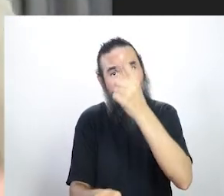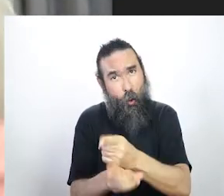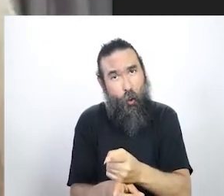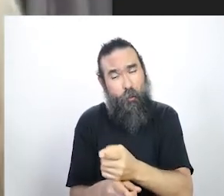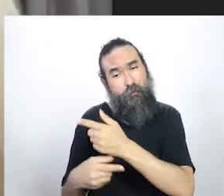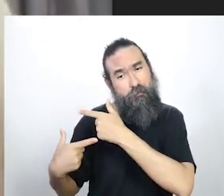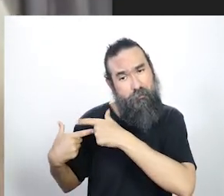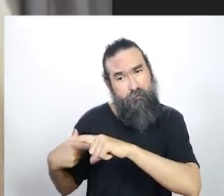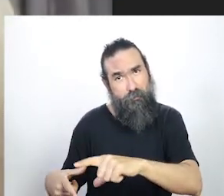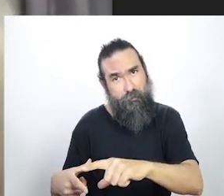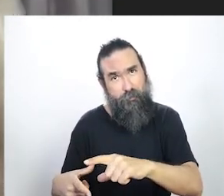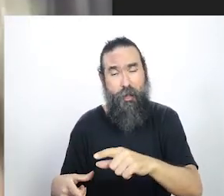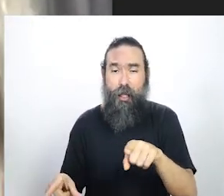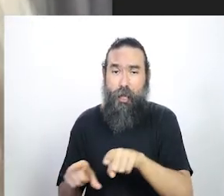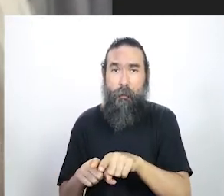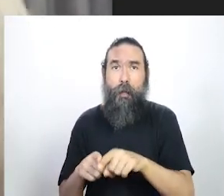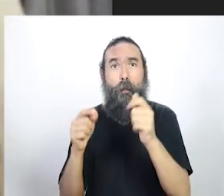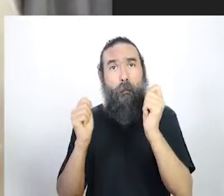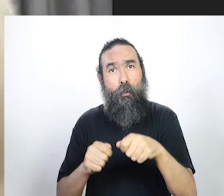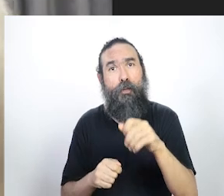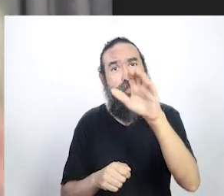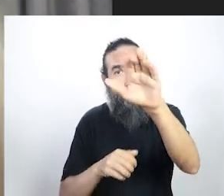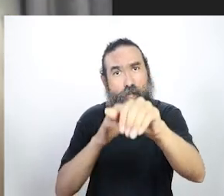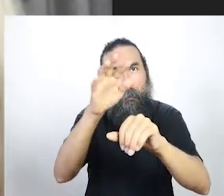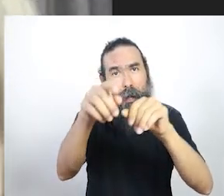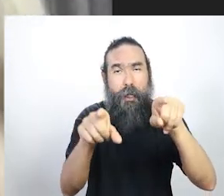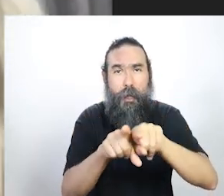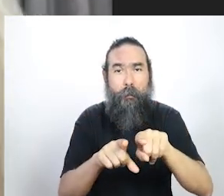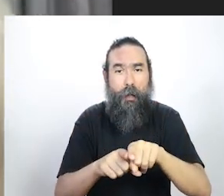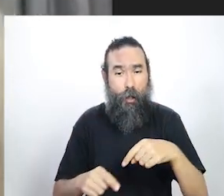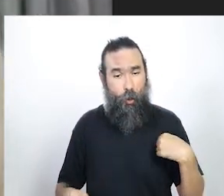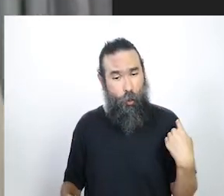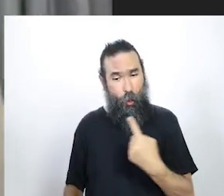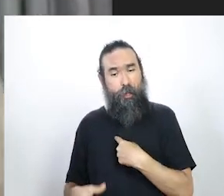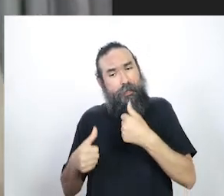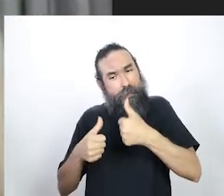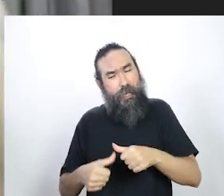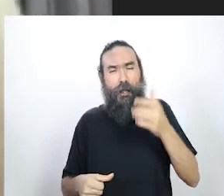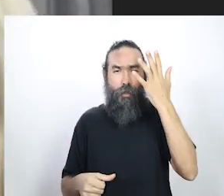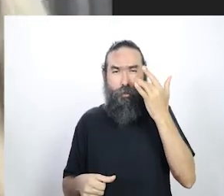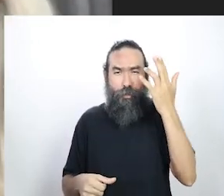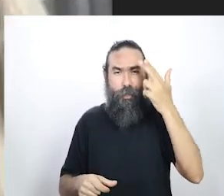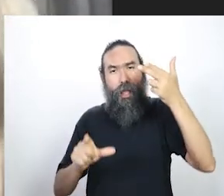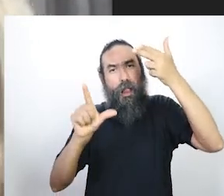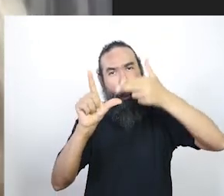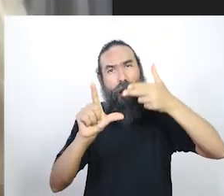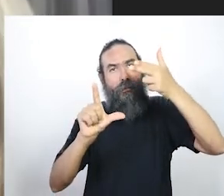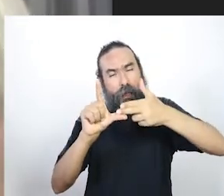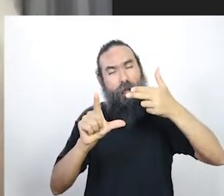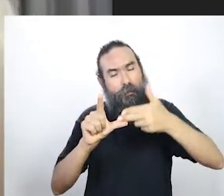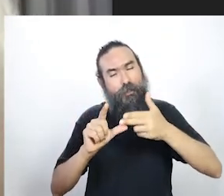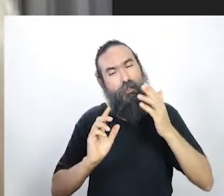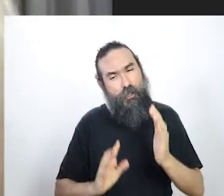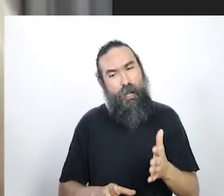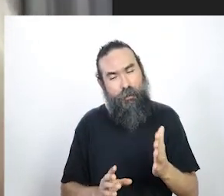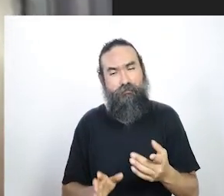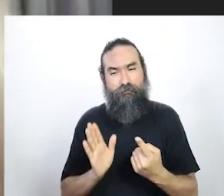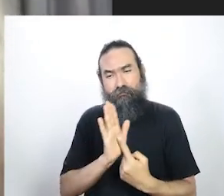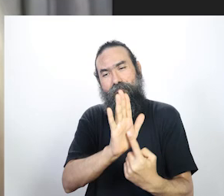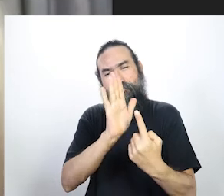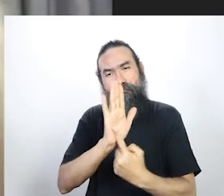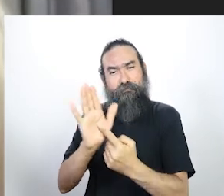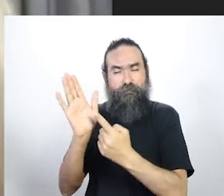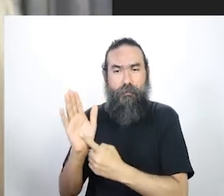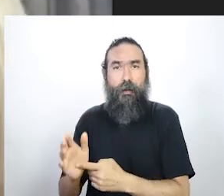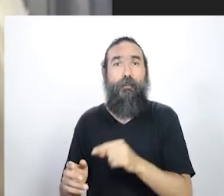esse, onde a gente vai poder também chamar artistas, já estamos fazendo lives diárias, já estamos fazendo uma série de